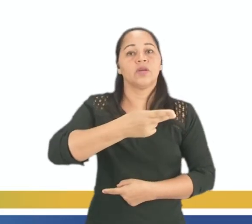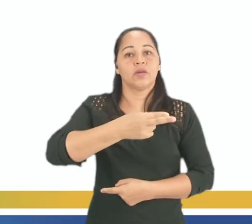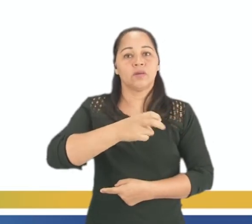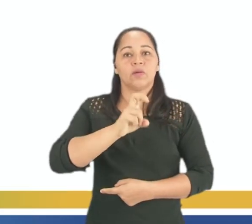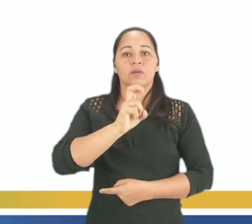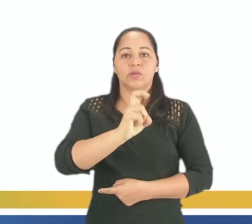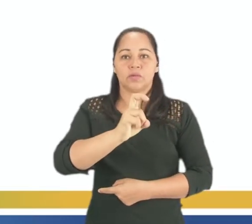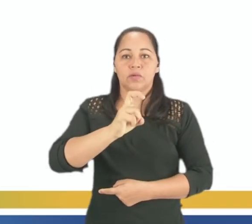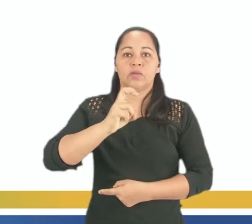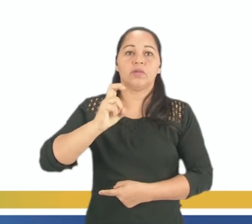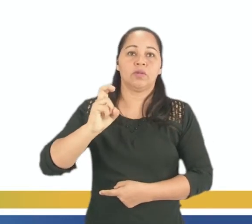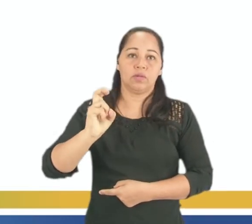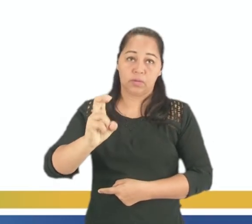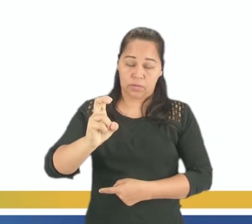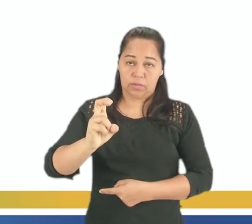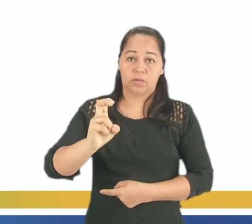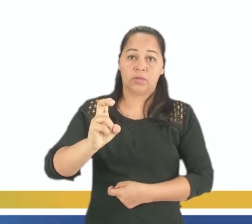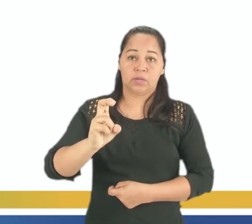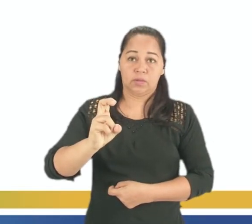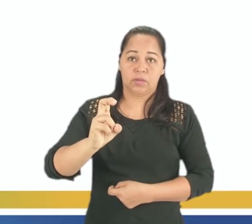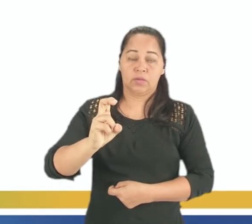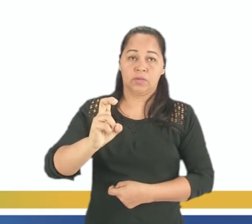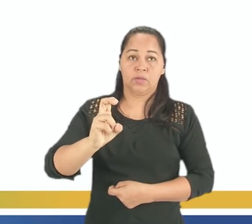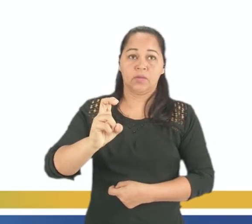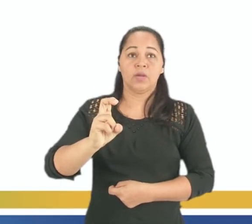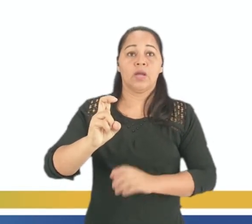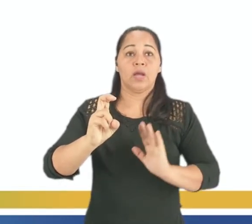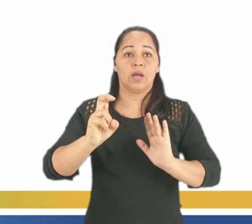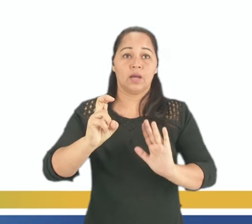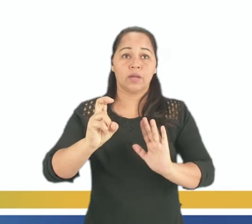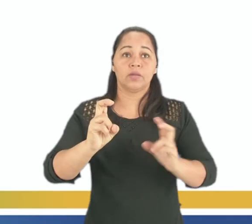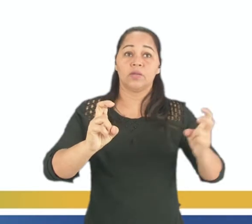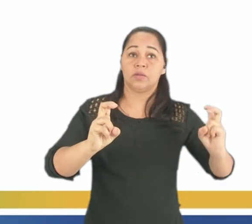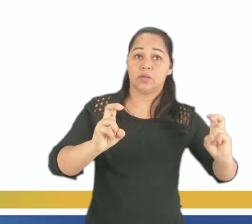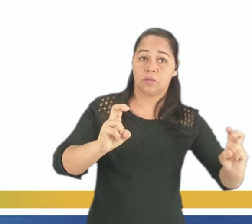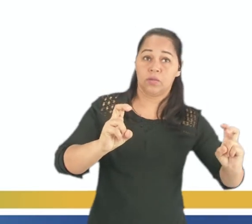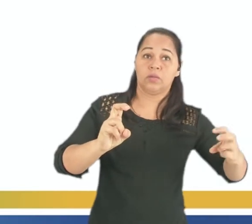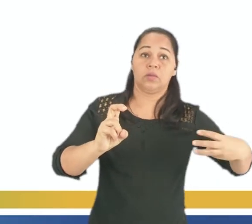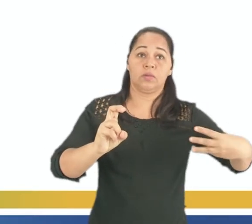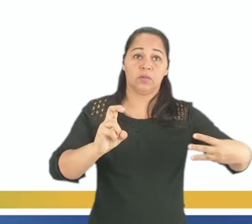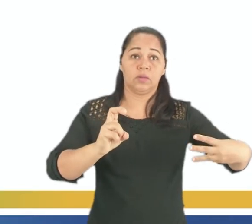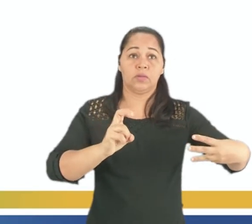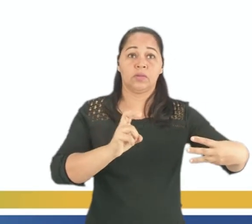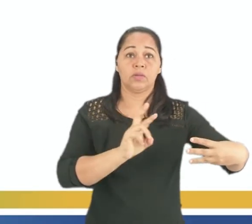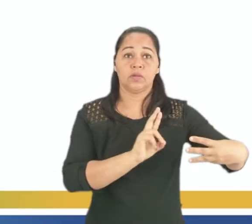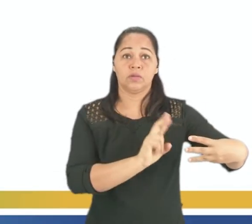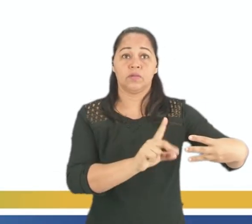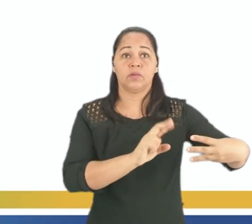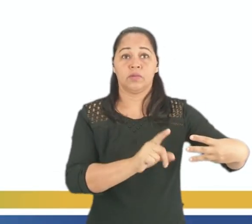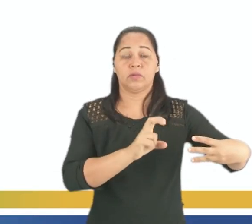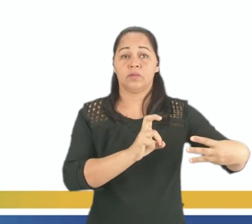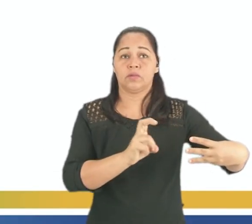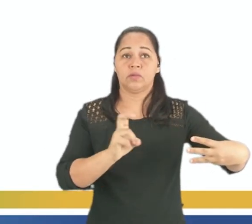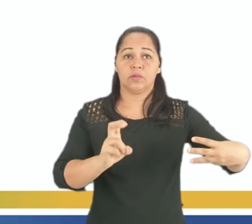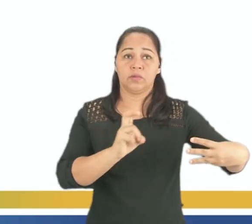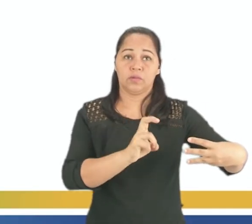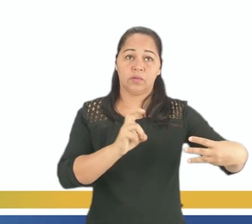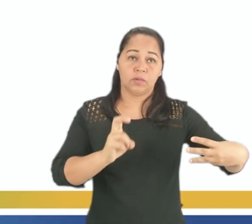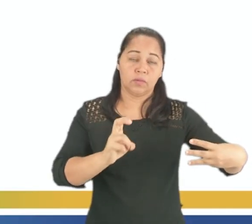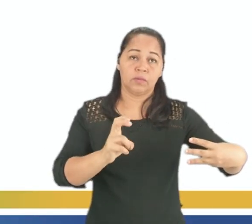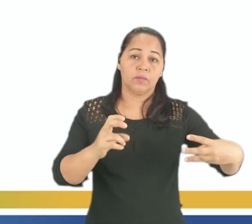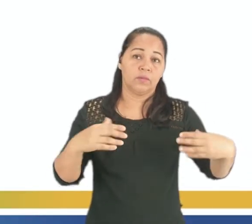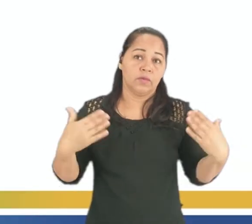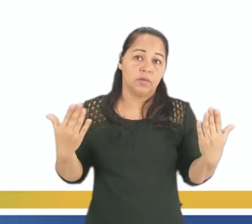9, obtemos o número 53, que é diferente do número 55.